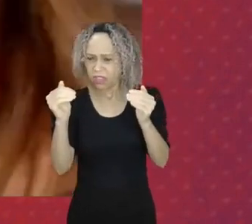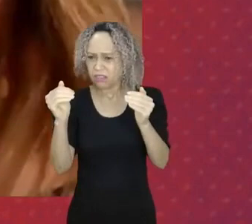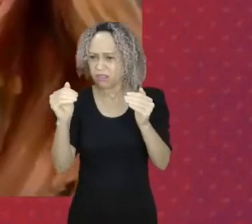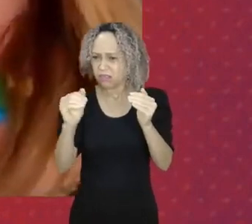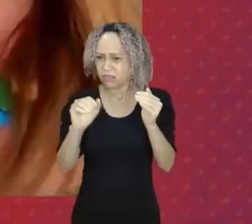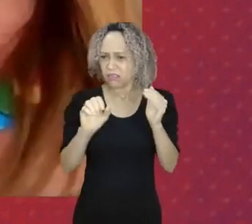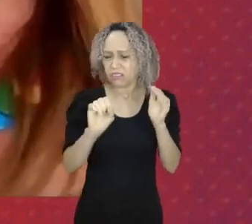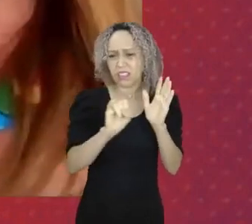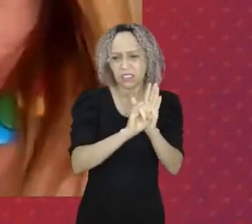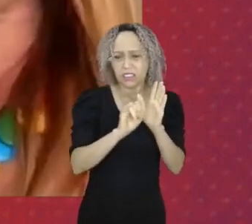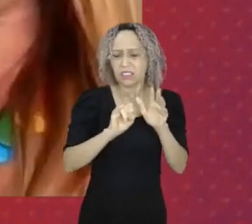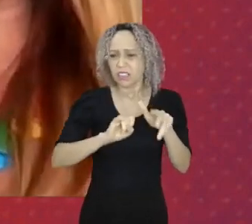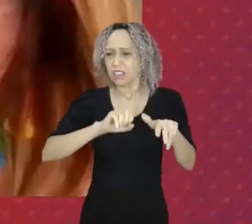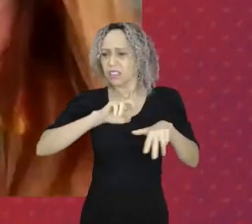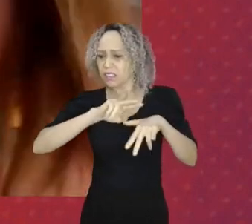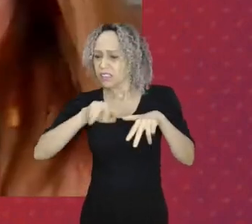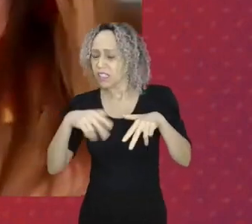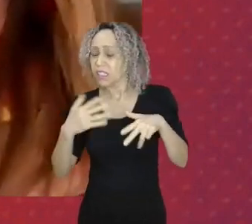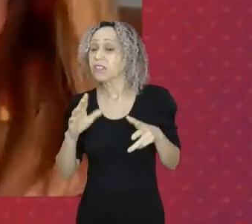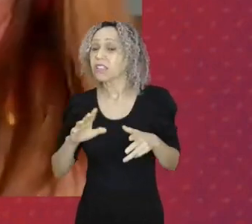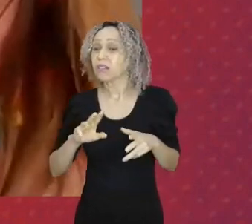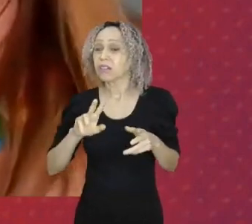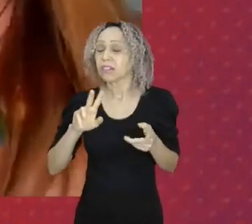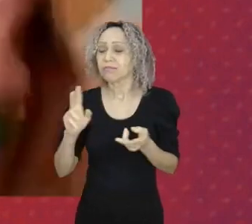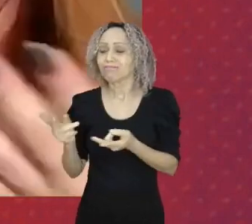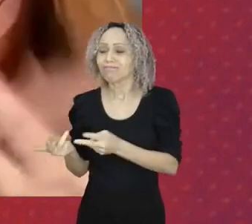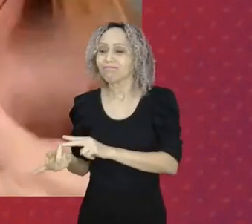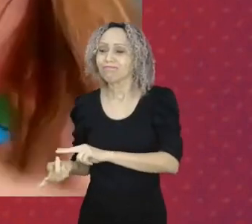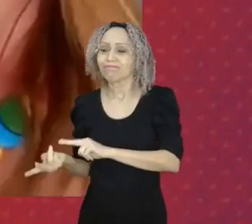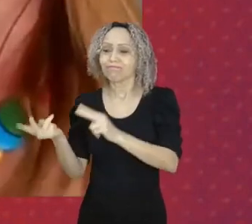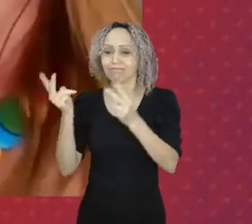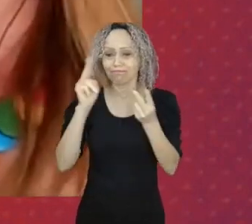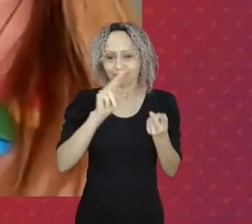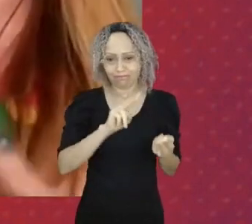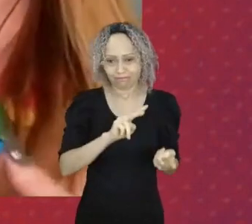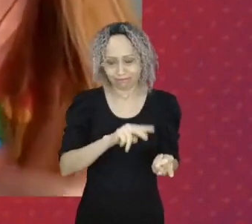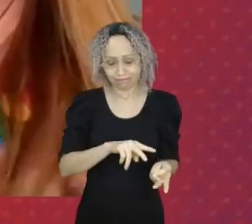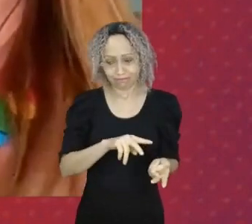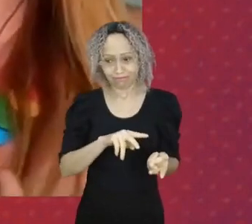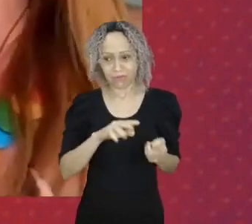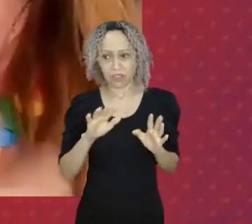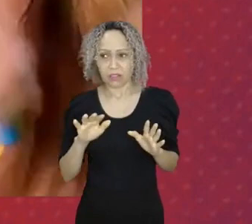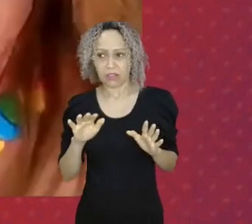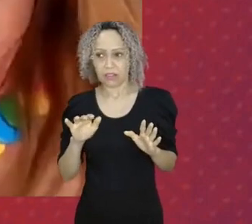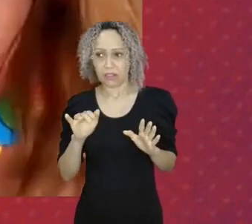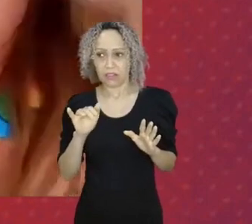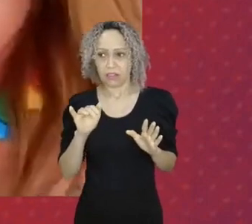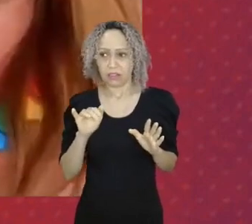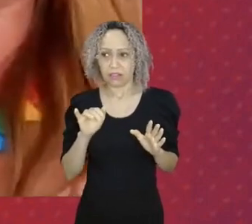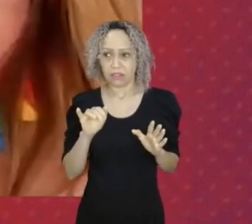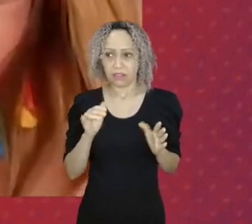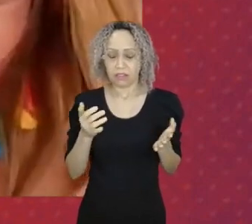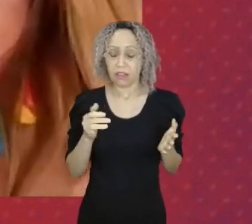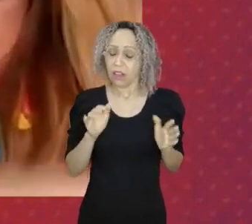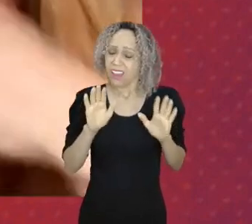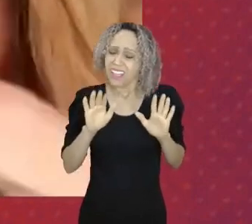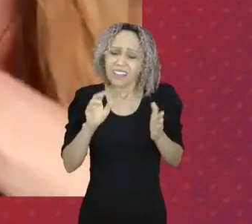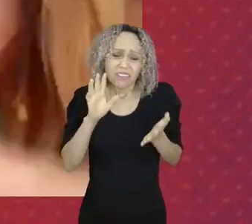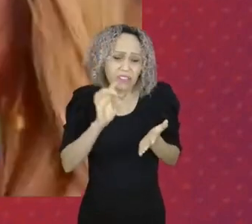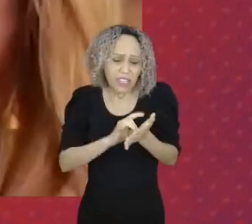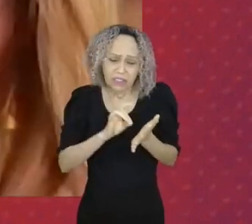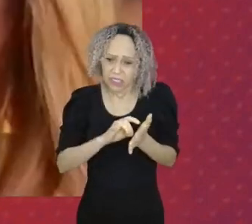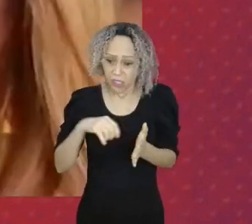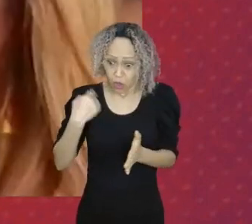essa transição de gênero. A gente fala que a gente não transita de um lugar para o outro, porque a gente se entende com aquele